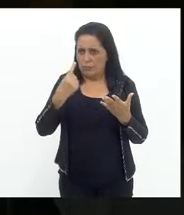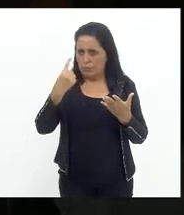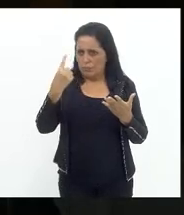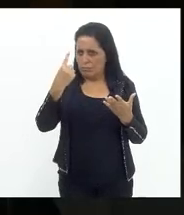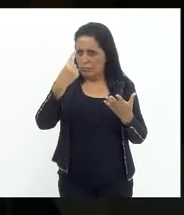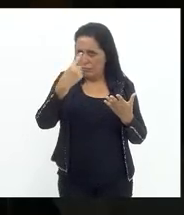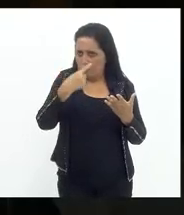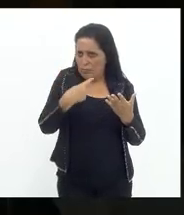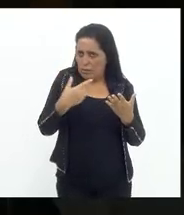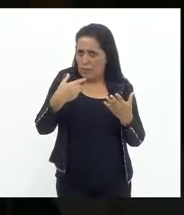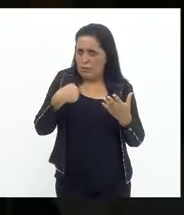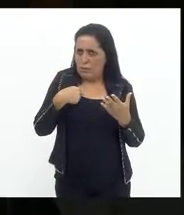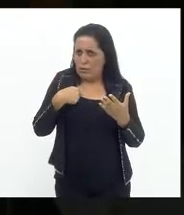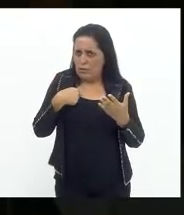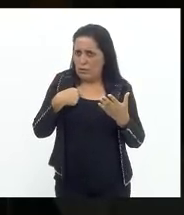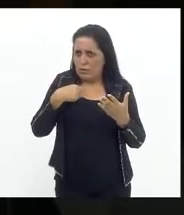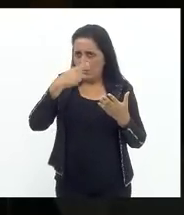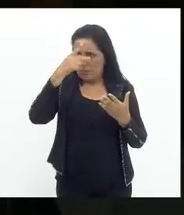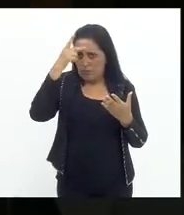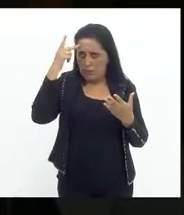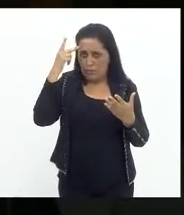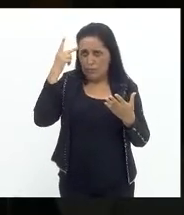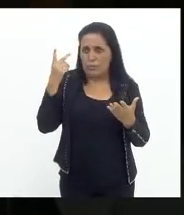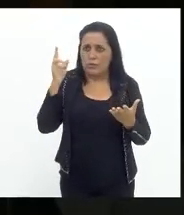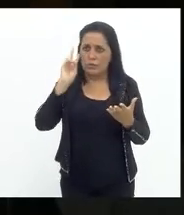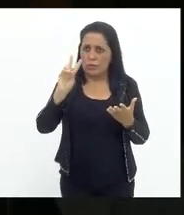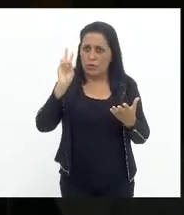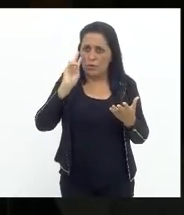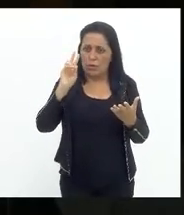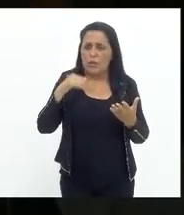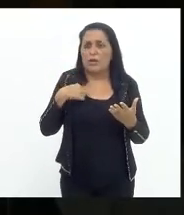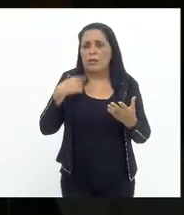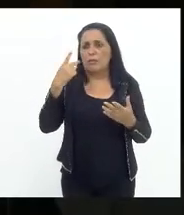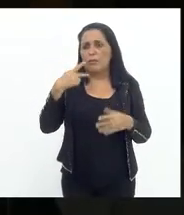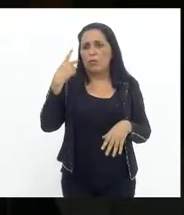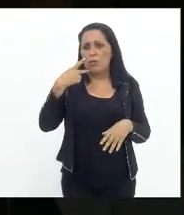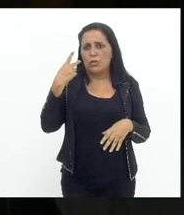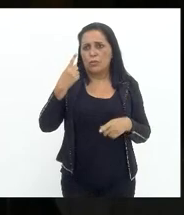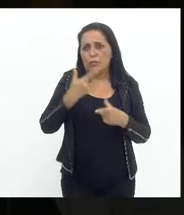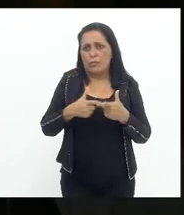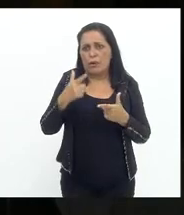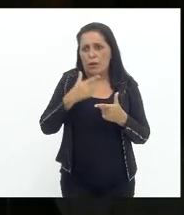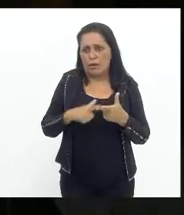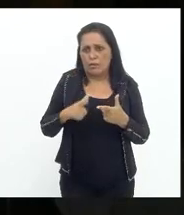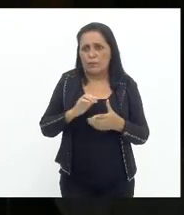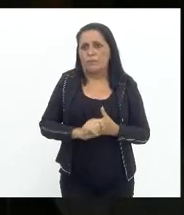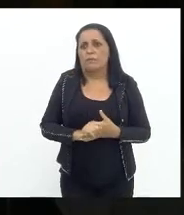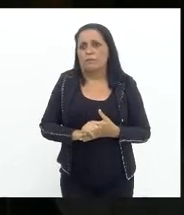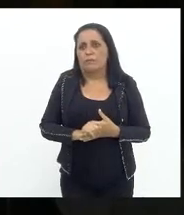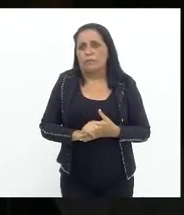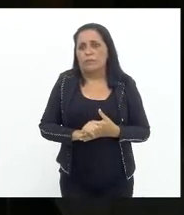algumas figuras históricas da nossa política, emblemáticas da nossa política, dentre eles o deputado que me antecedeu.